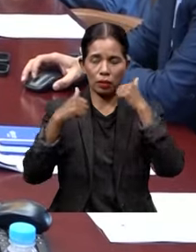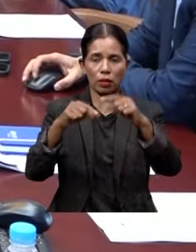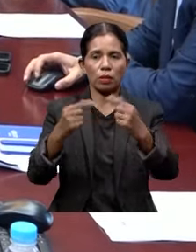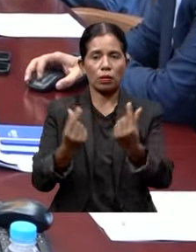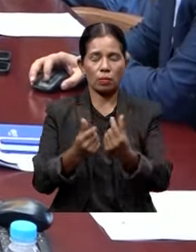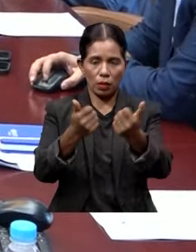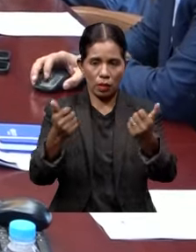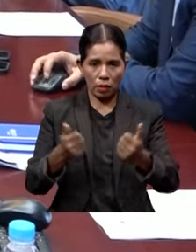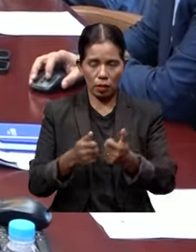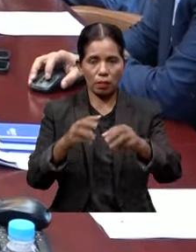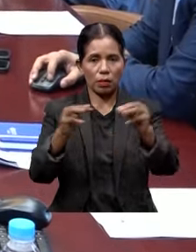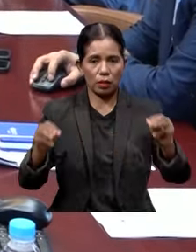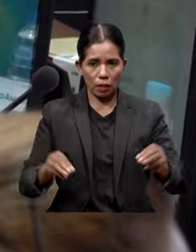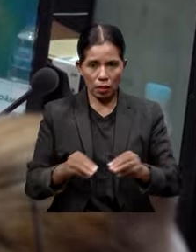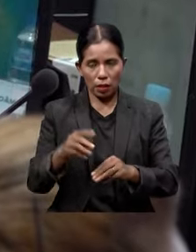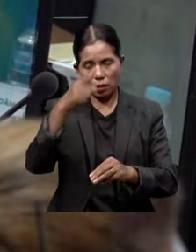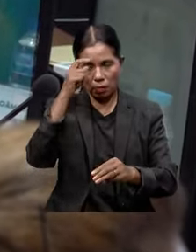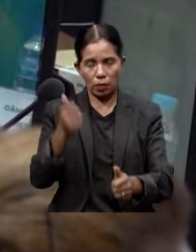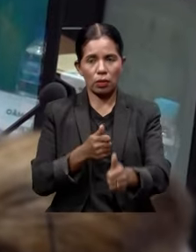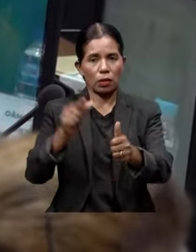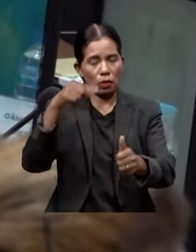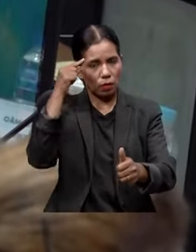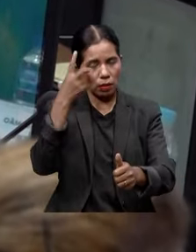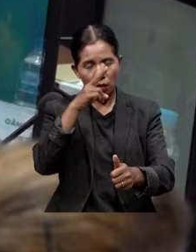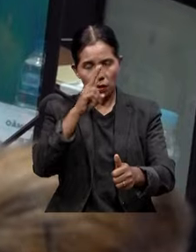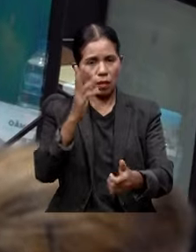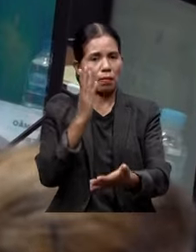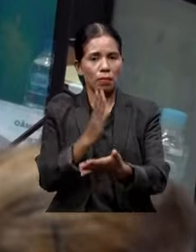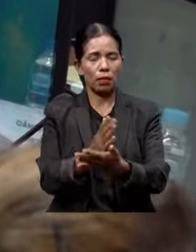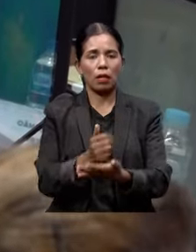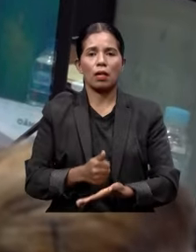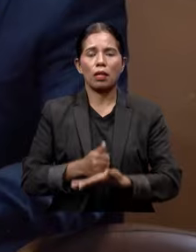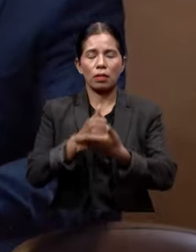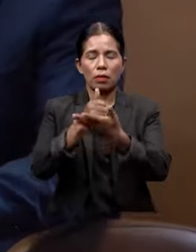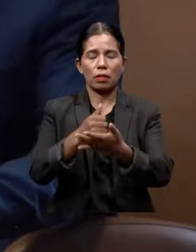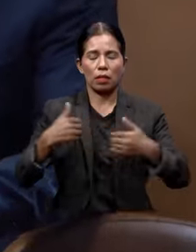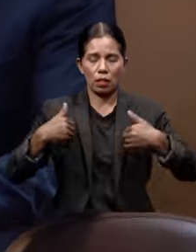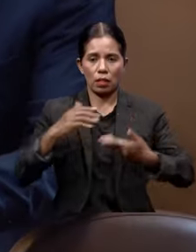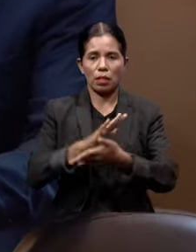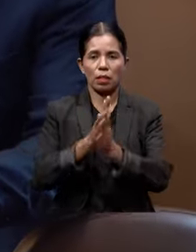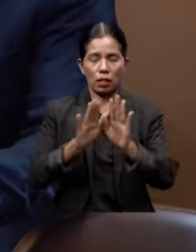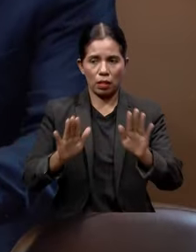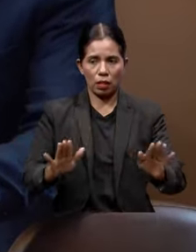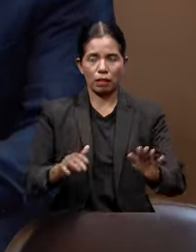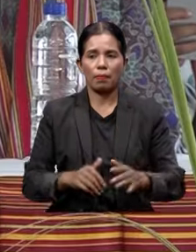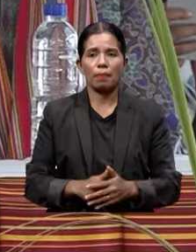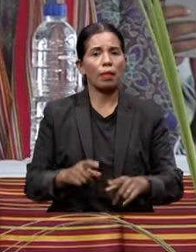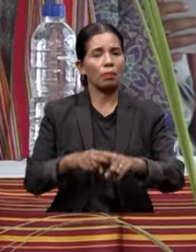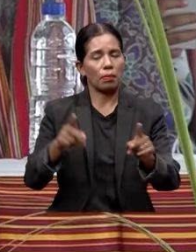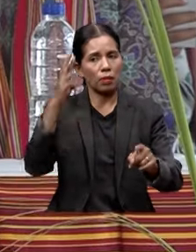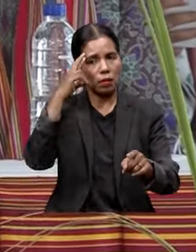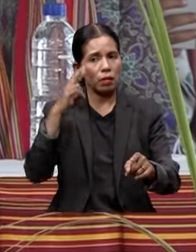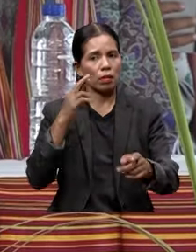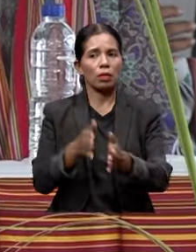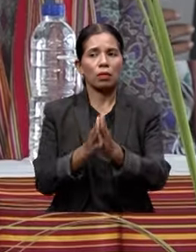artes marciais no rituais, tamatuir governo lhe haré suspensão ne ajuda a criar estabilidade e harailaran. Mabiramos orta russo